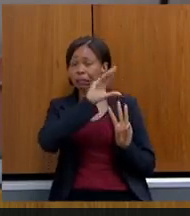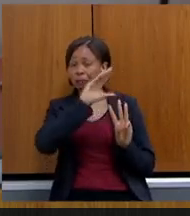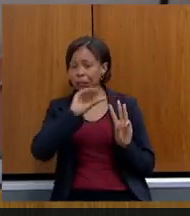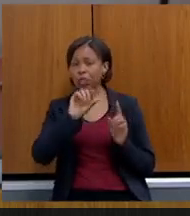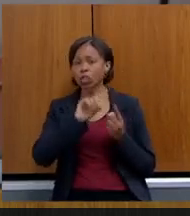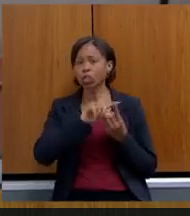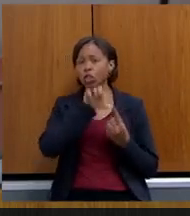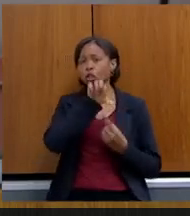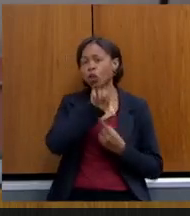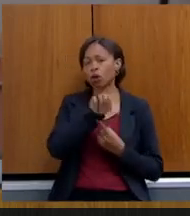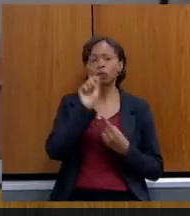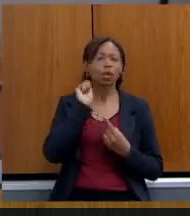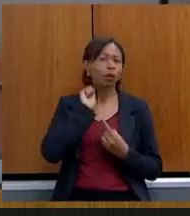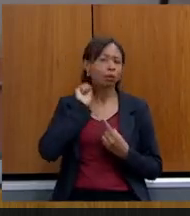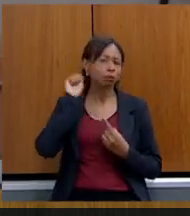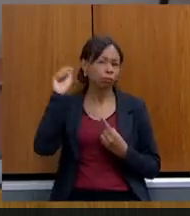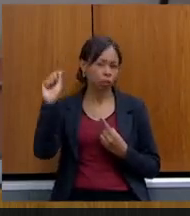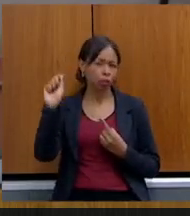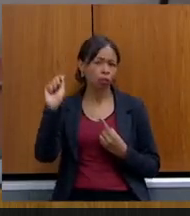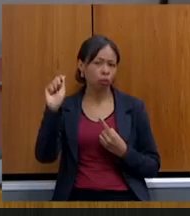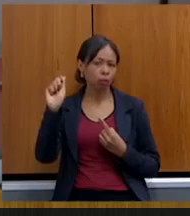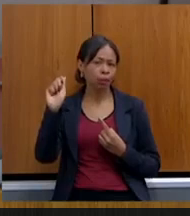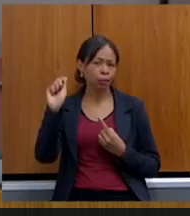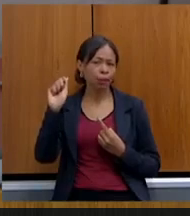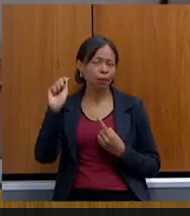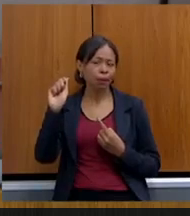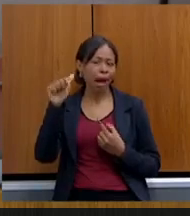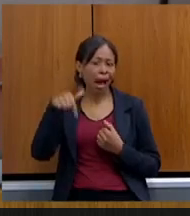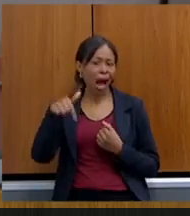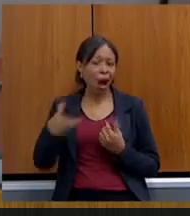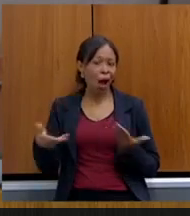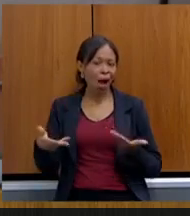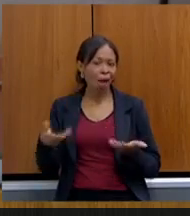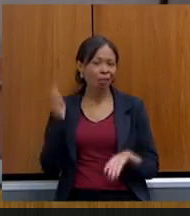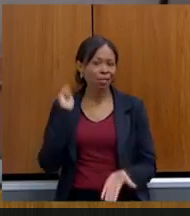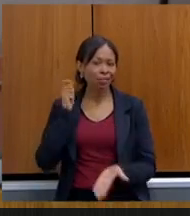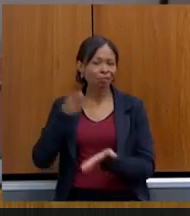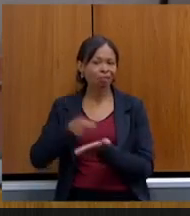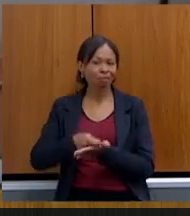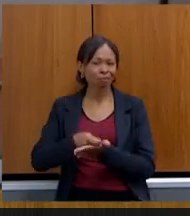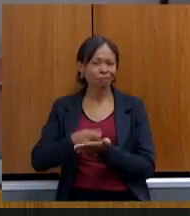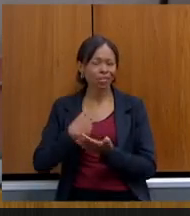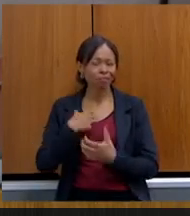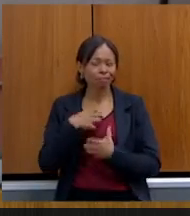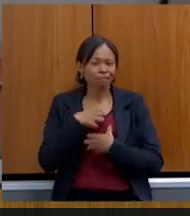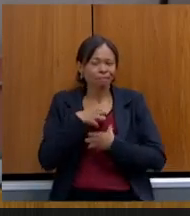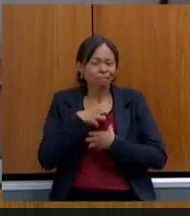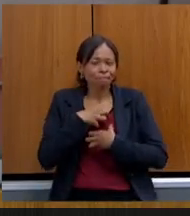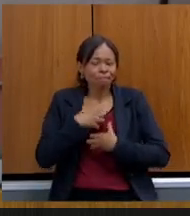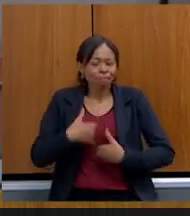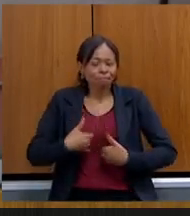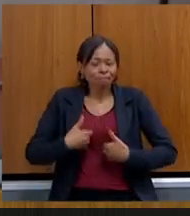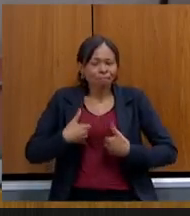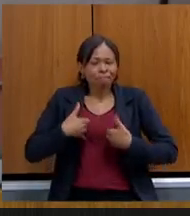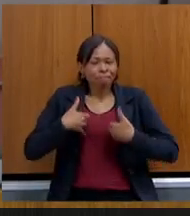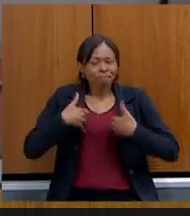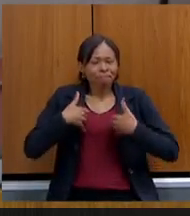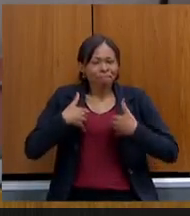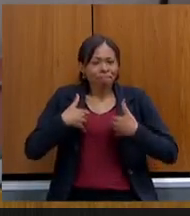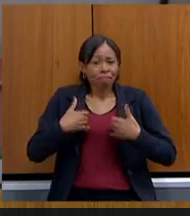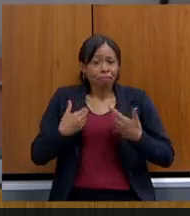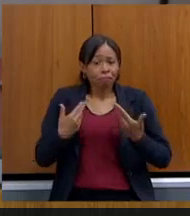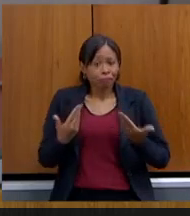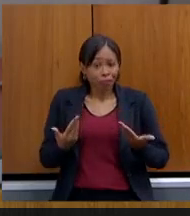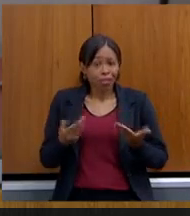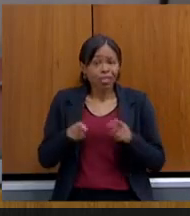nove do quatro de 2021 ninguém me tira esse orgulho Deputado ninguém me tira esse orgulho né o orgulho